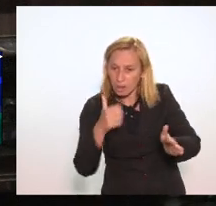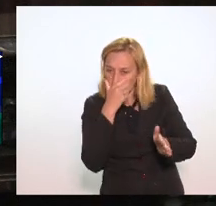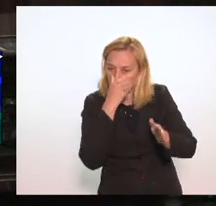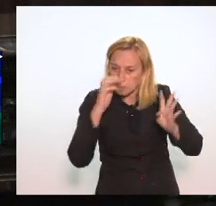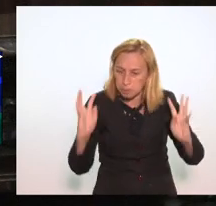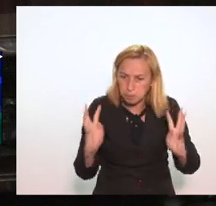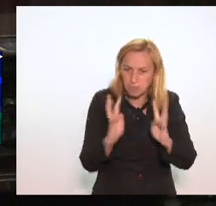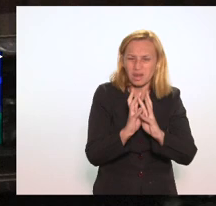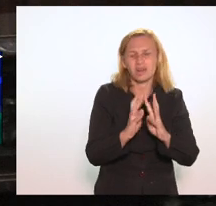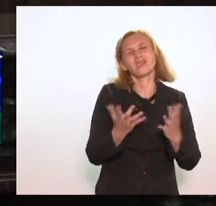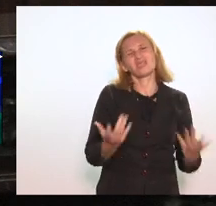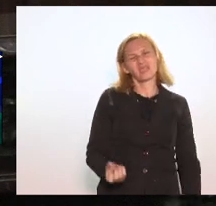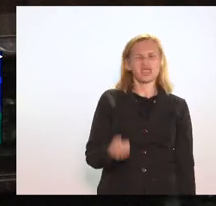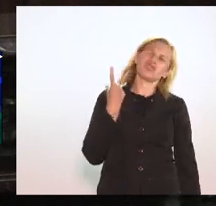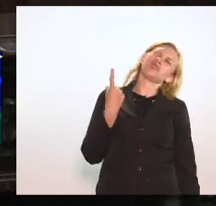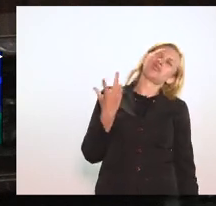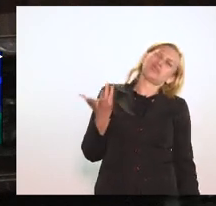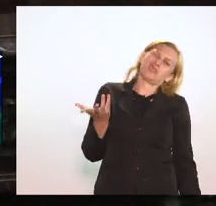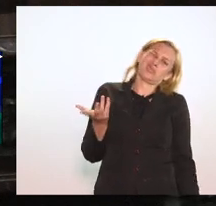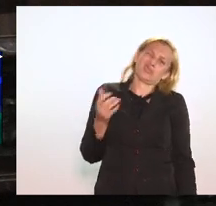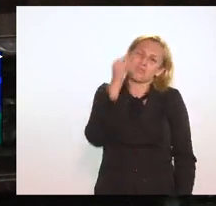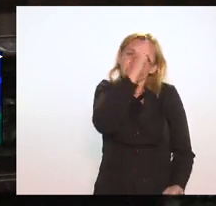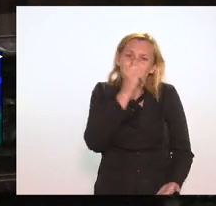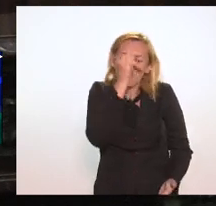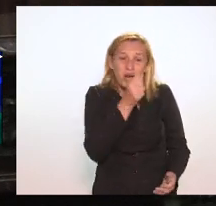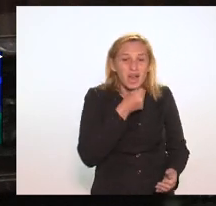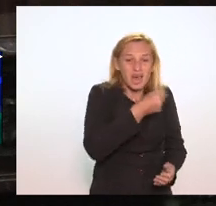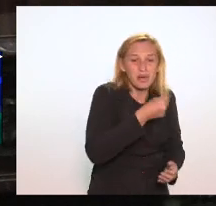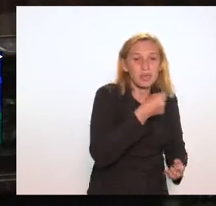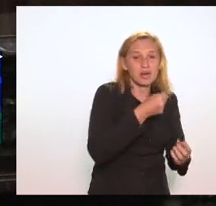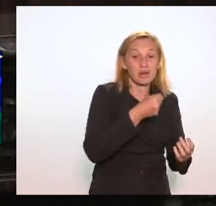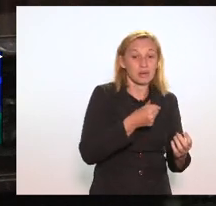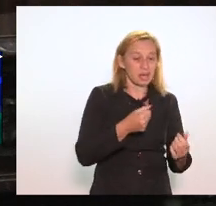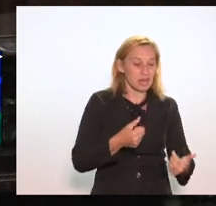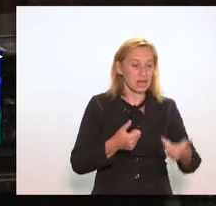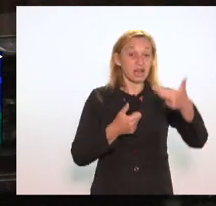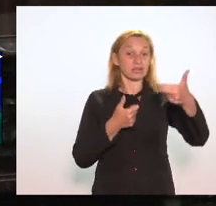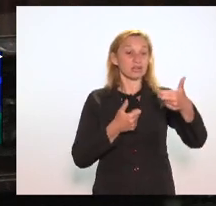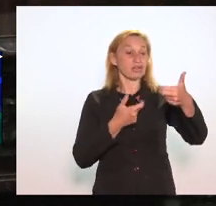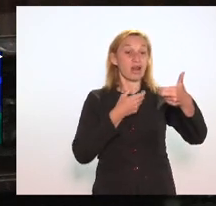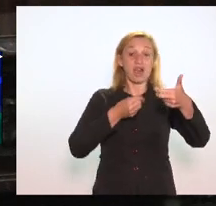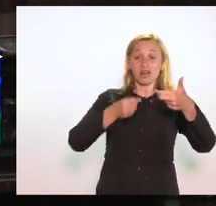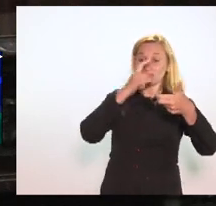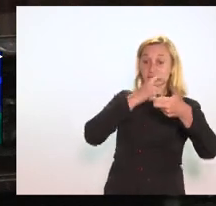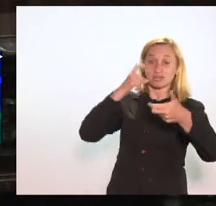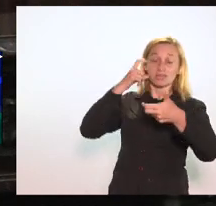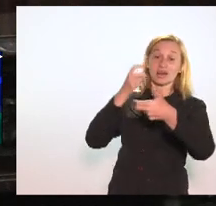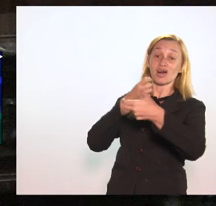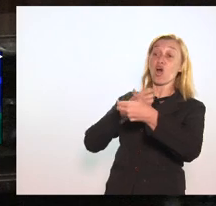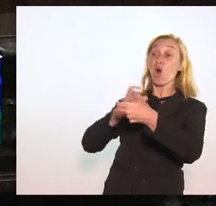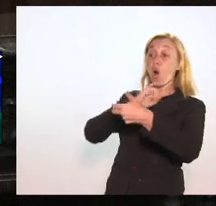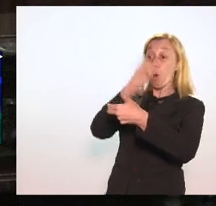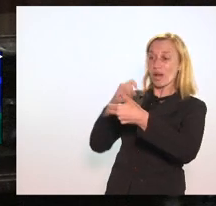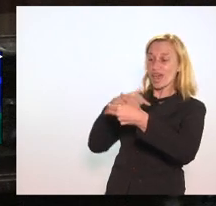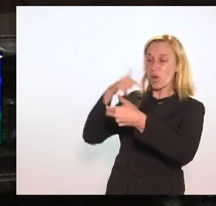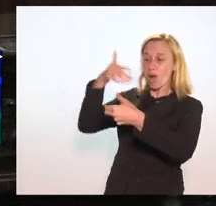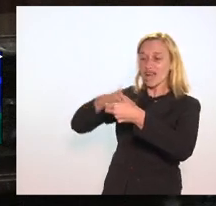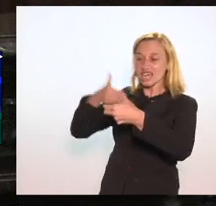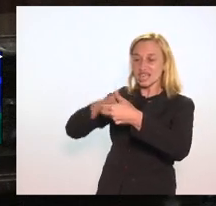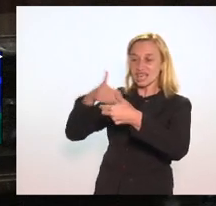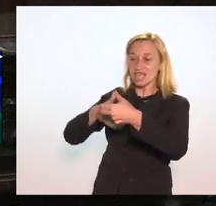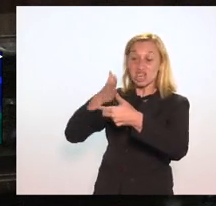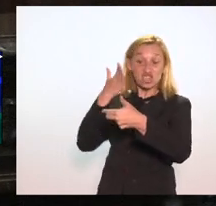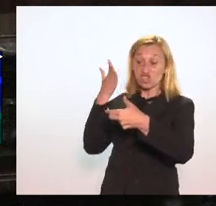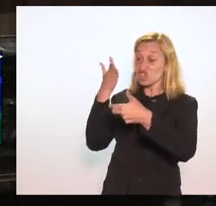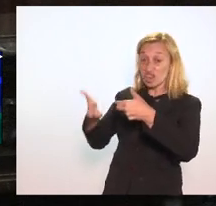mais ridícula do que repórter pegar o celular envia máscara bom eu estou aqui diretamente